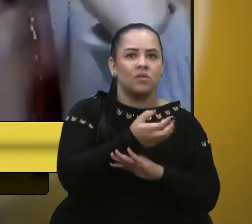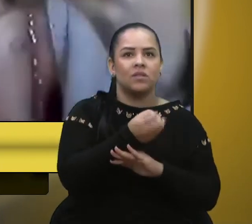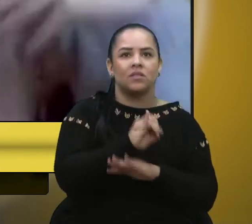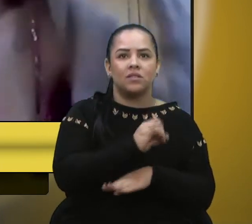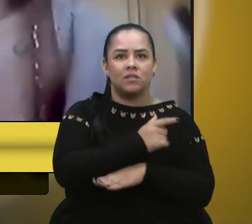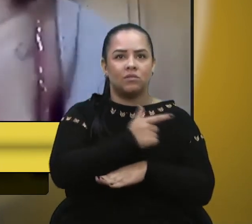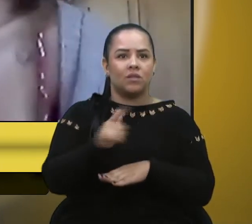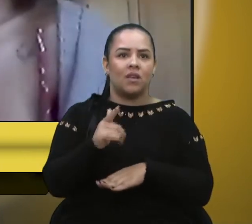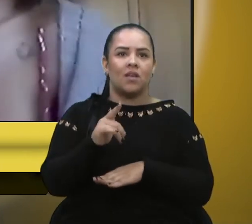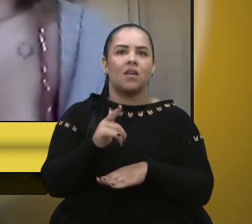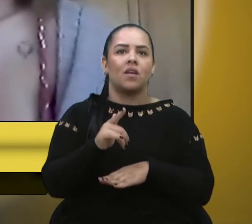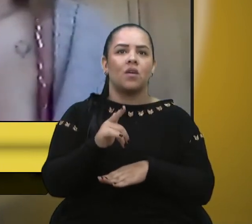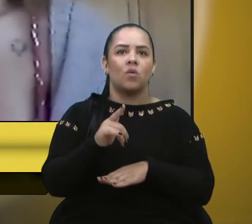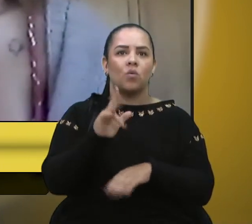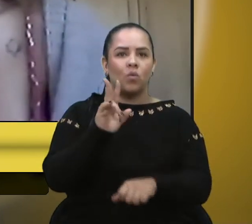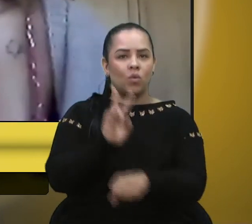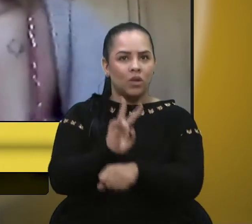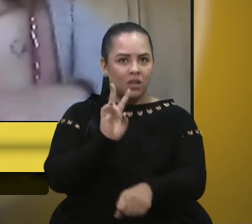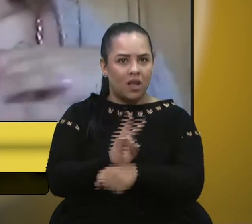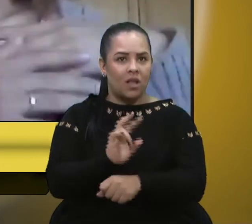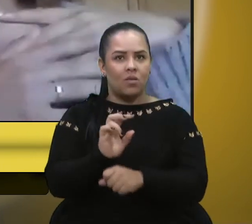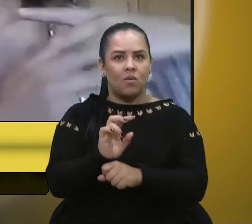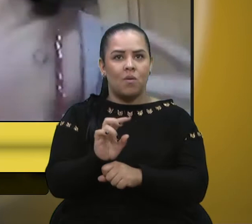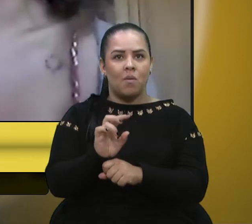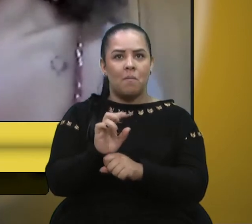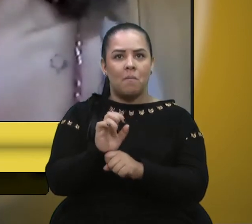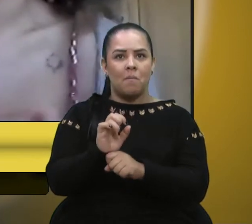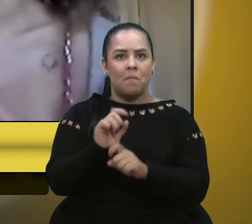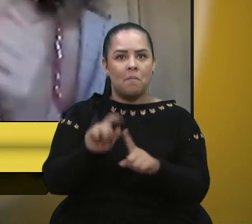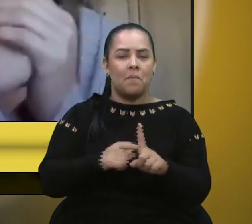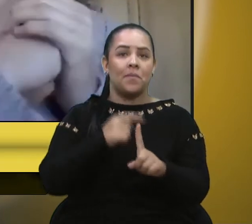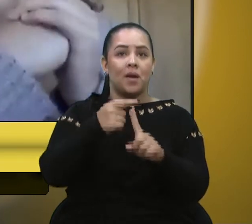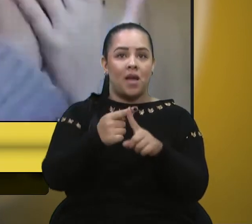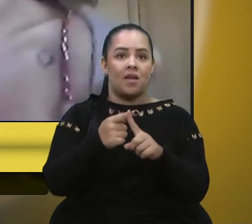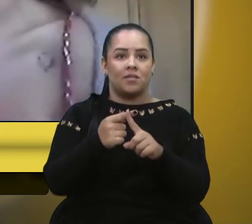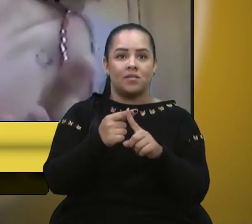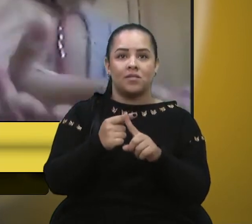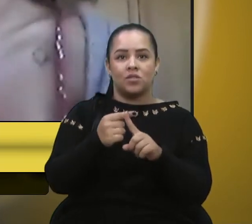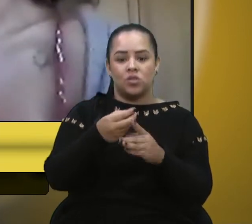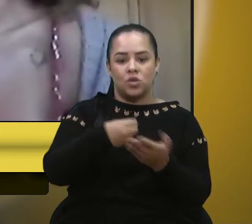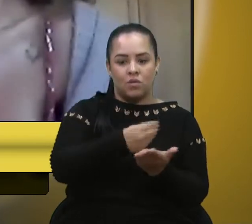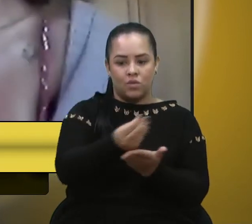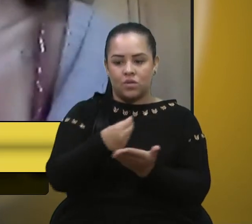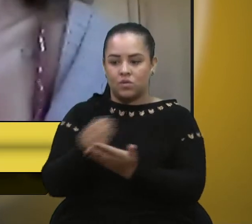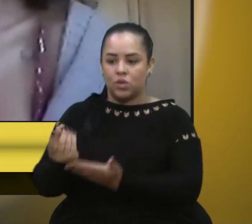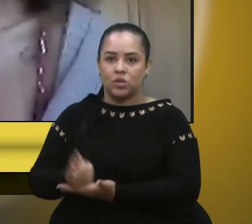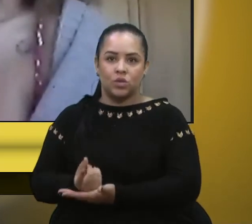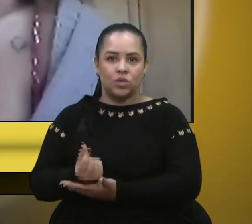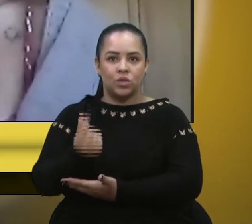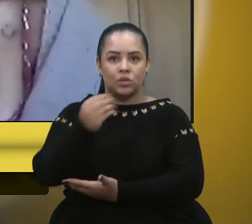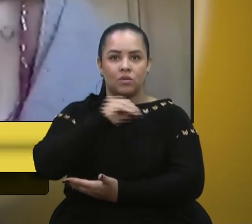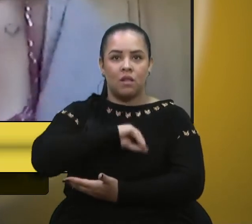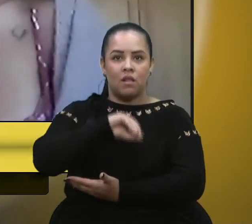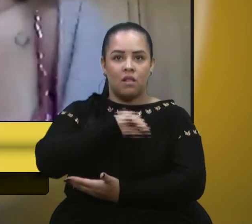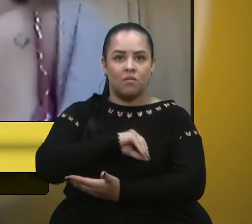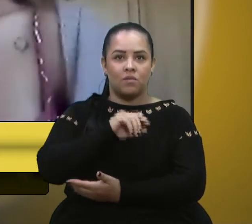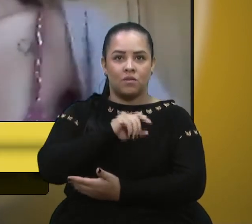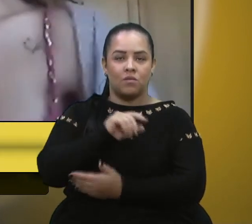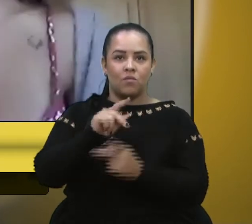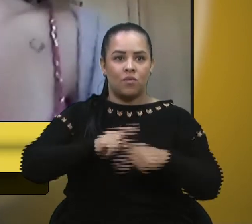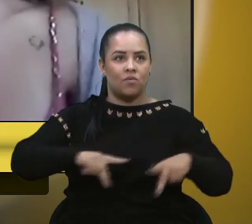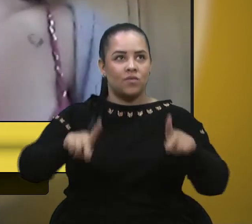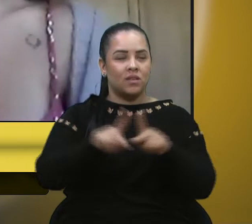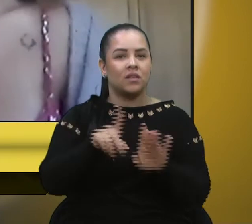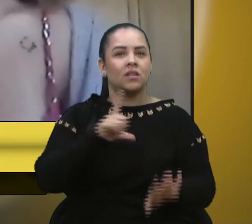mais medidas de política pública de renda, de distribuição de renda para a população. Chega até